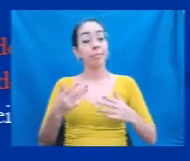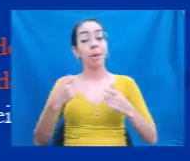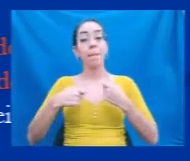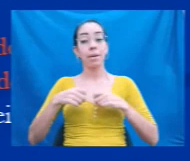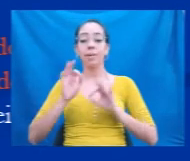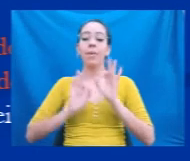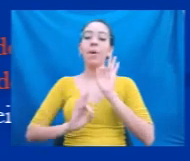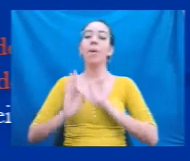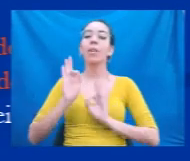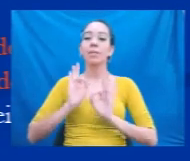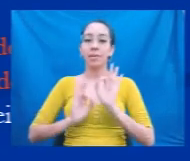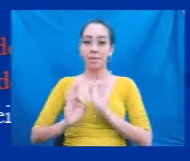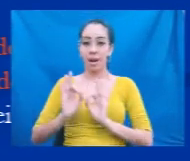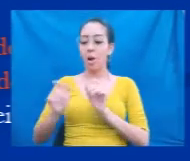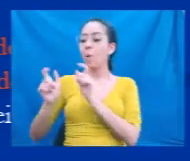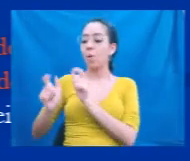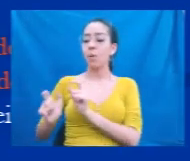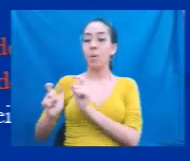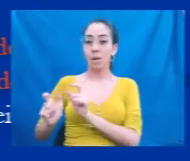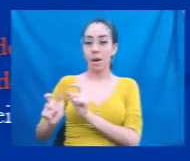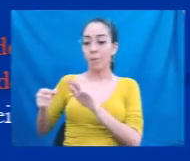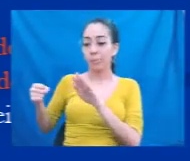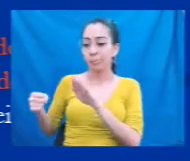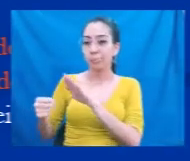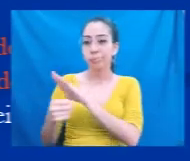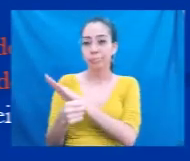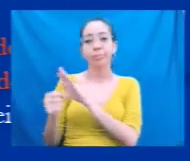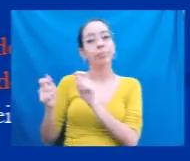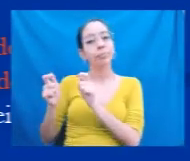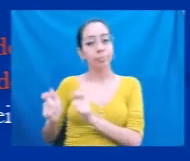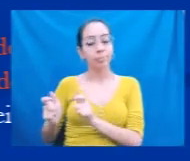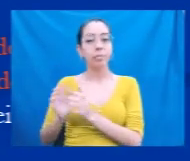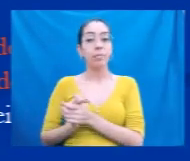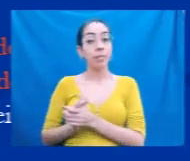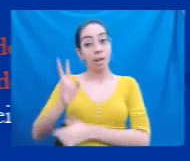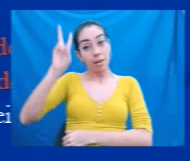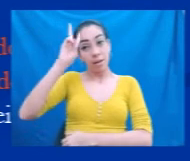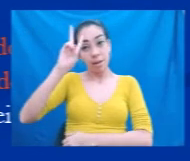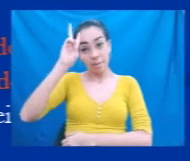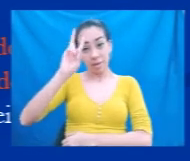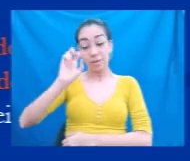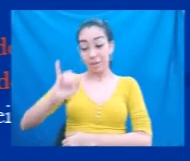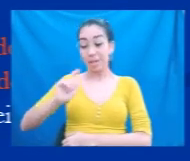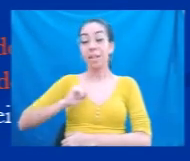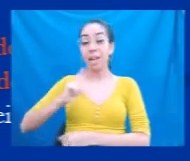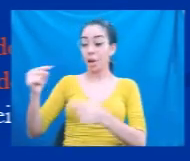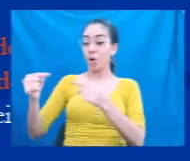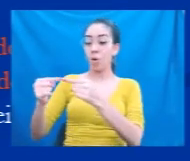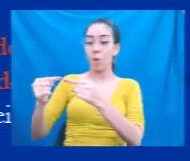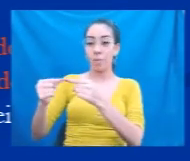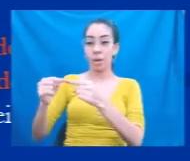Então, organizar o almoxarifado, tá? Esse local de armazenamento desses produtos, levando em